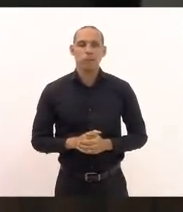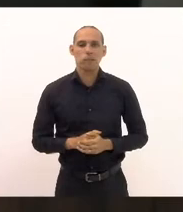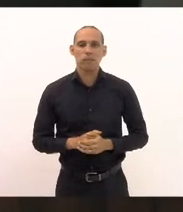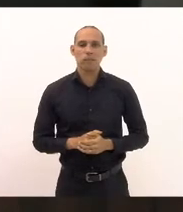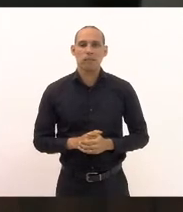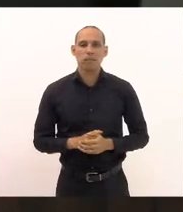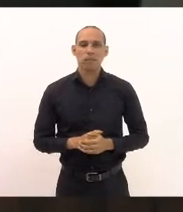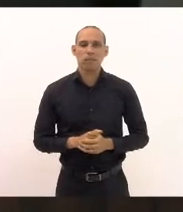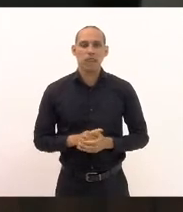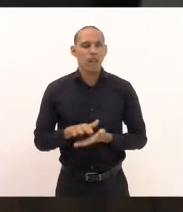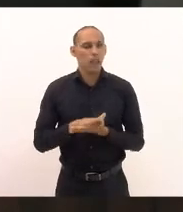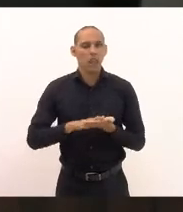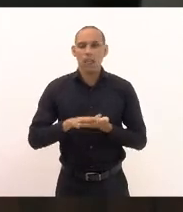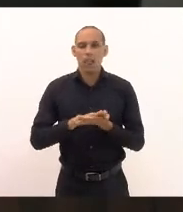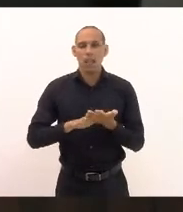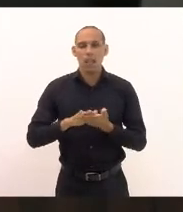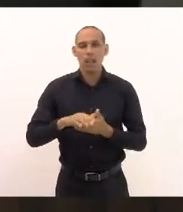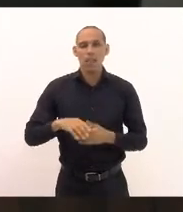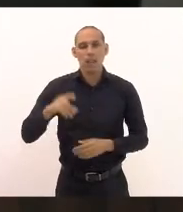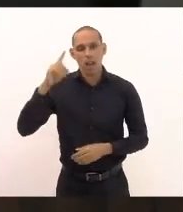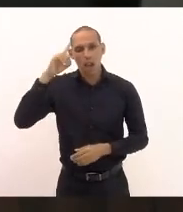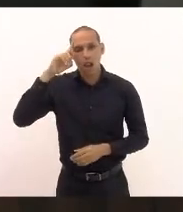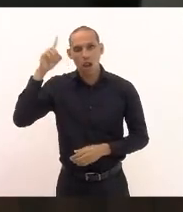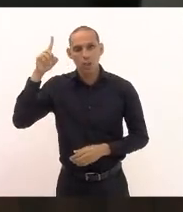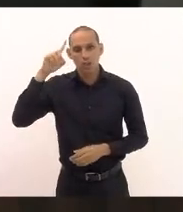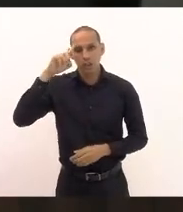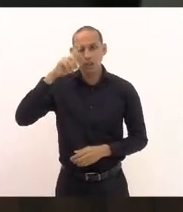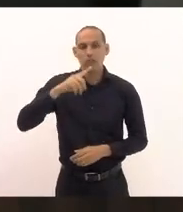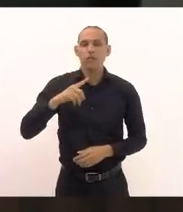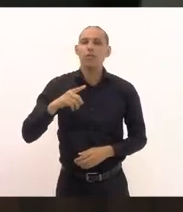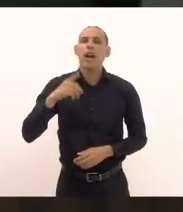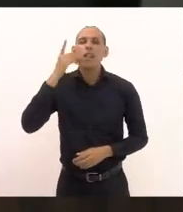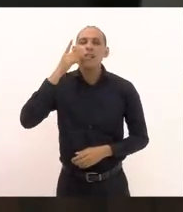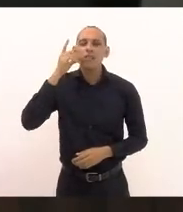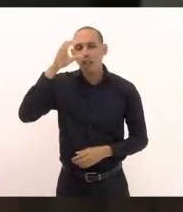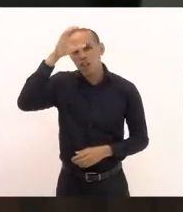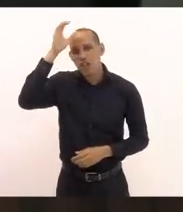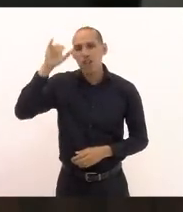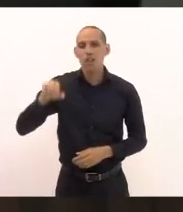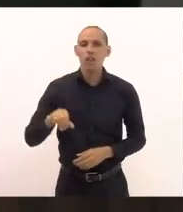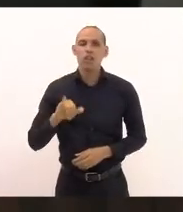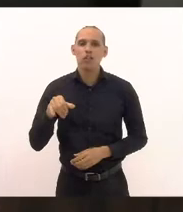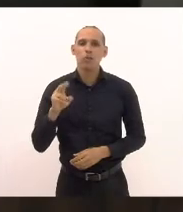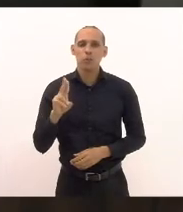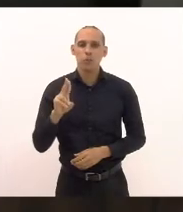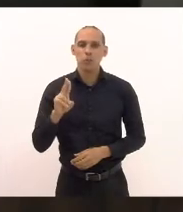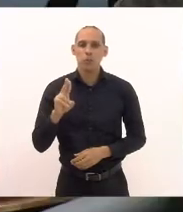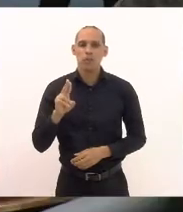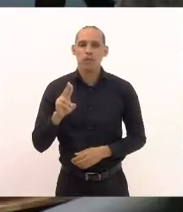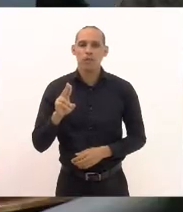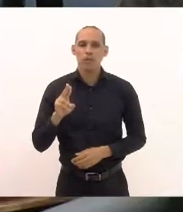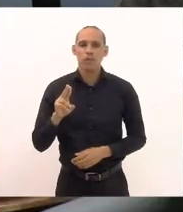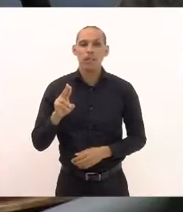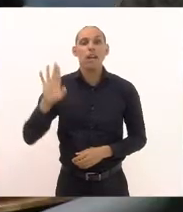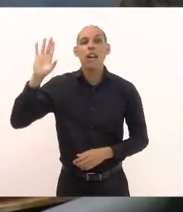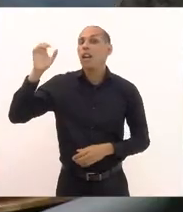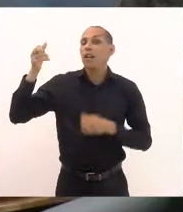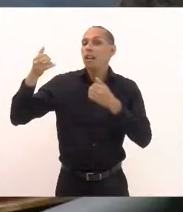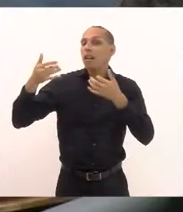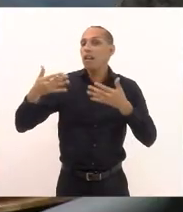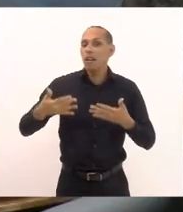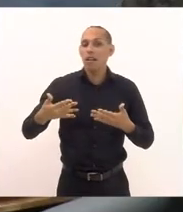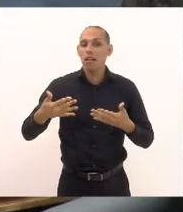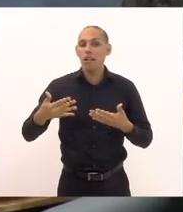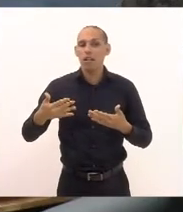Nada mais a tratar na ordem do dia, presidência, antes de encerrar os trabalhos, convido a deputada Tia Ju. Opa, e a declaração questão de ordem de também,